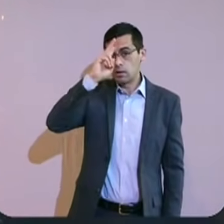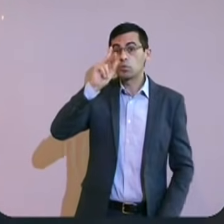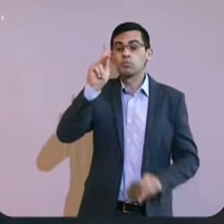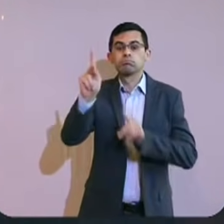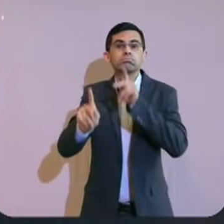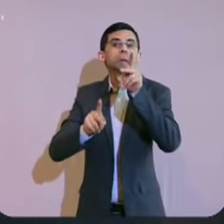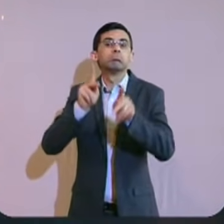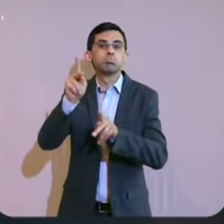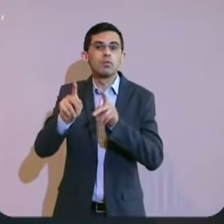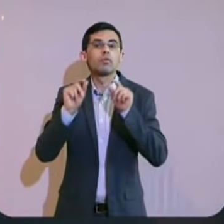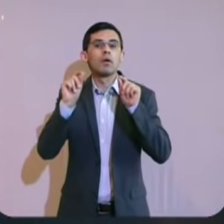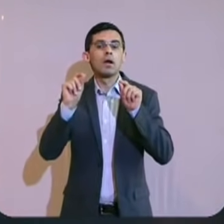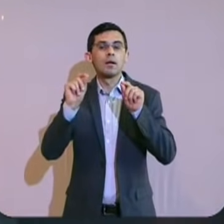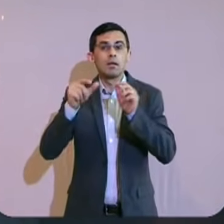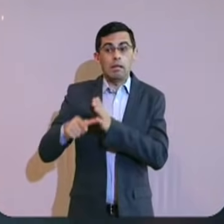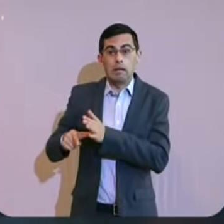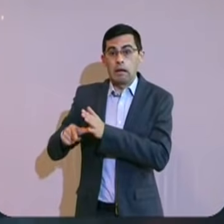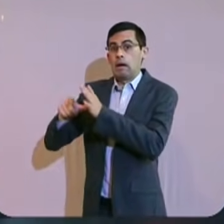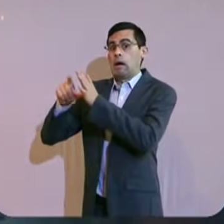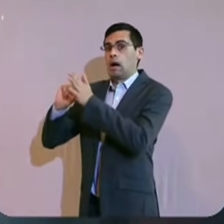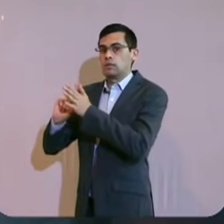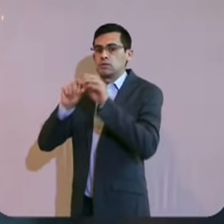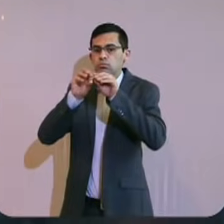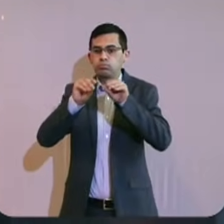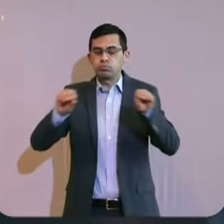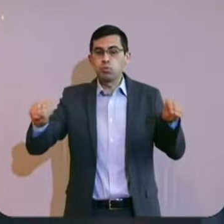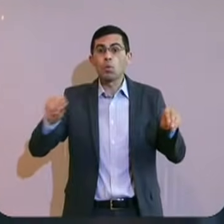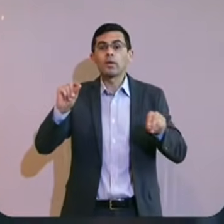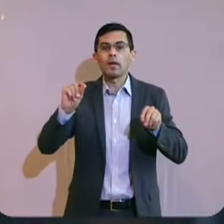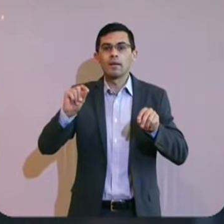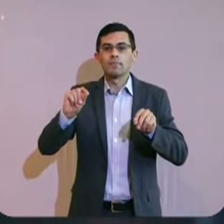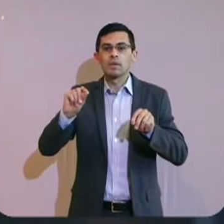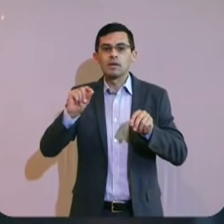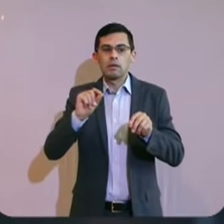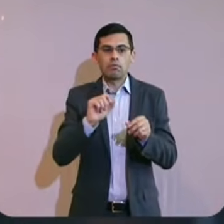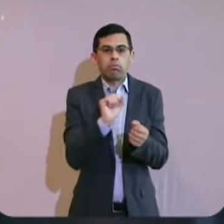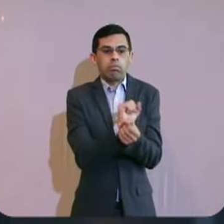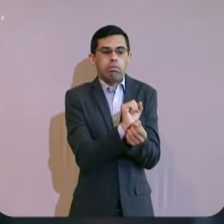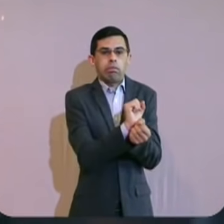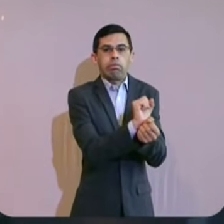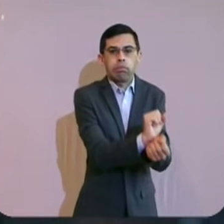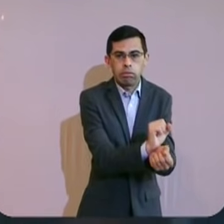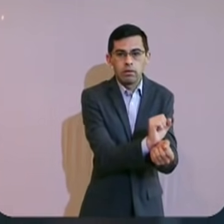eram? Antes de estarem no deserto, eles eram o quê? Escravos.